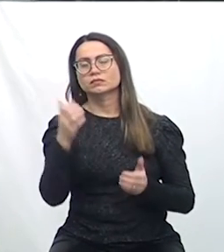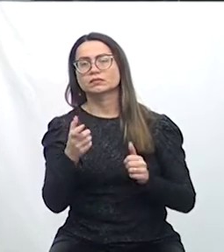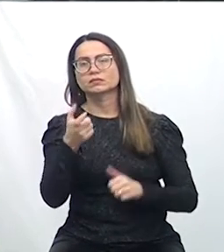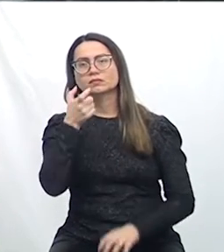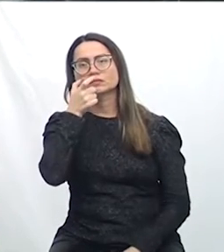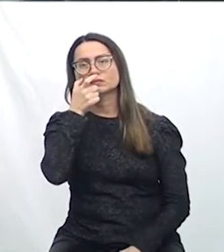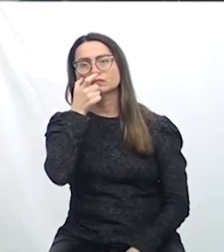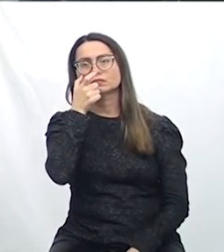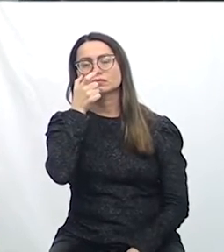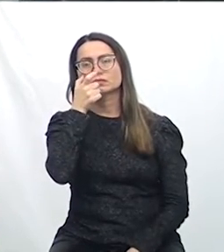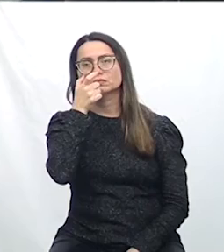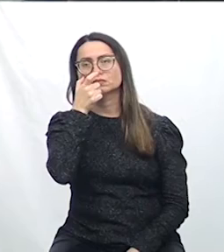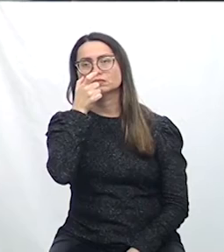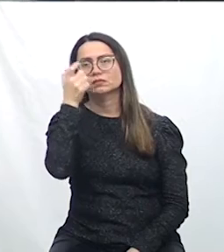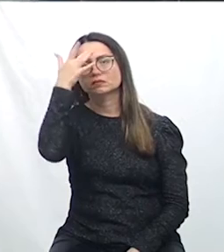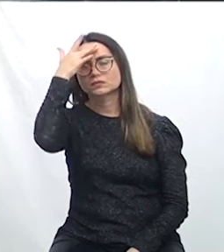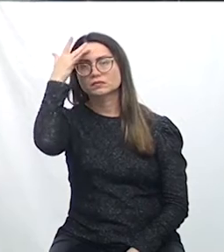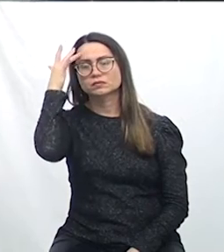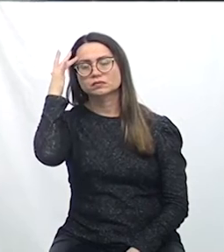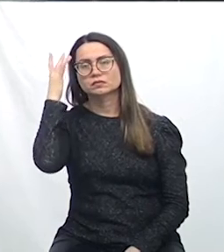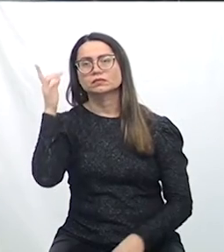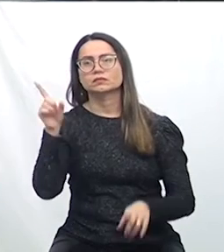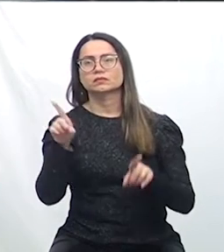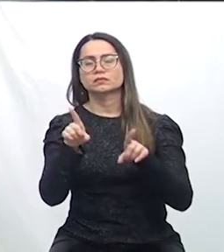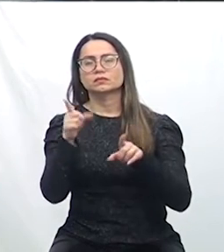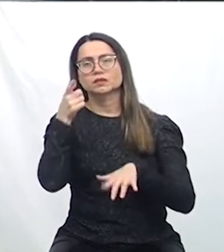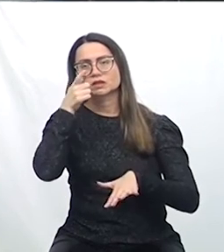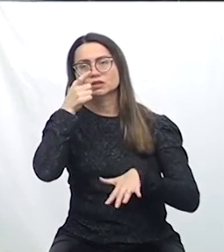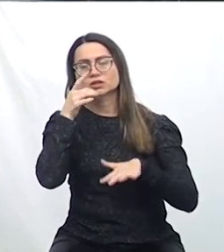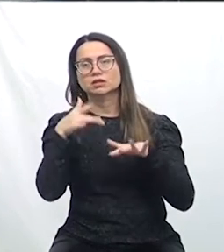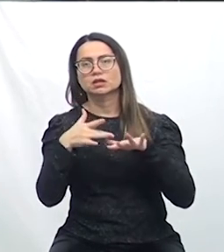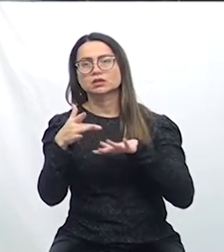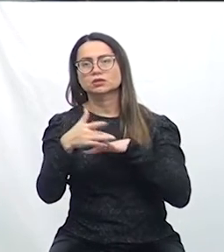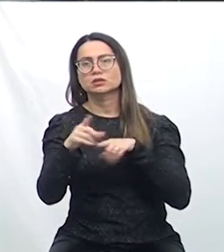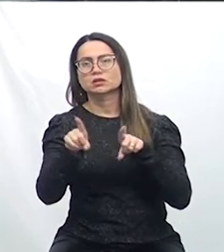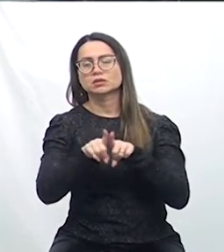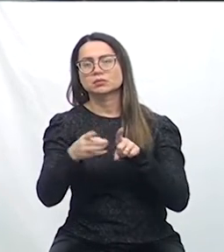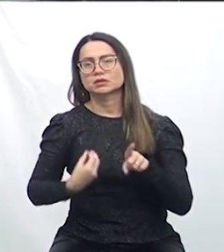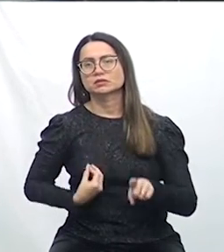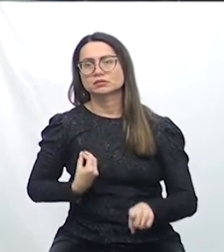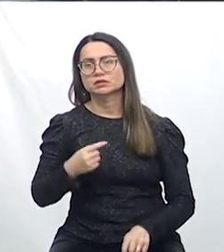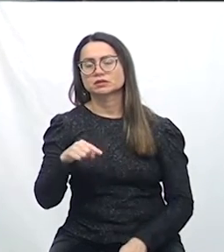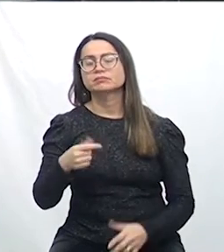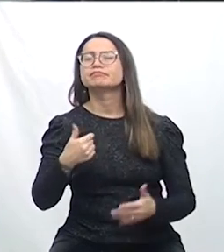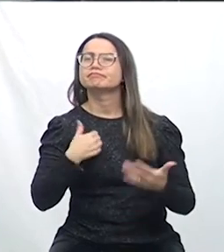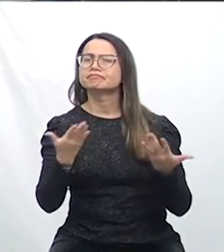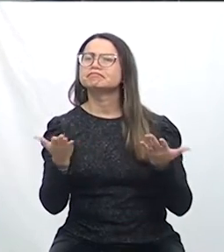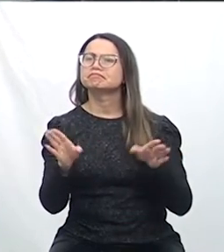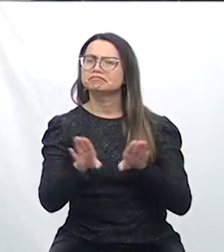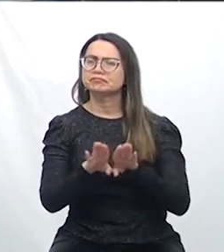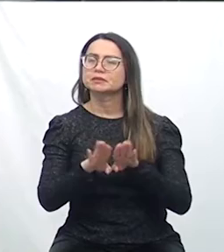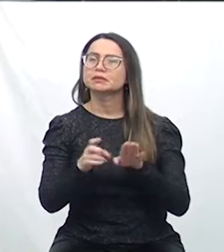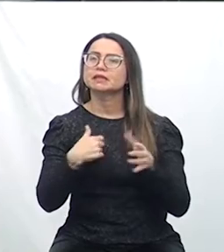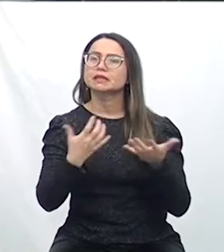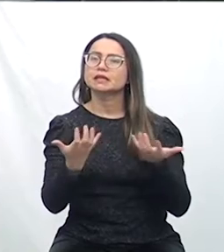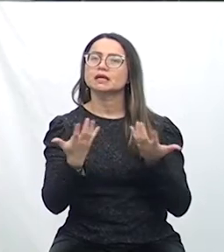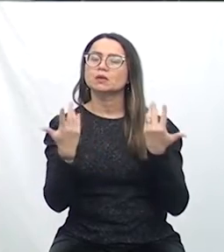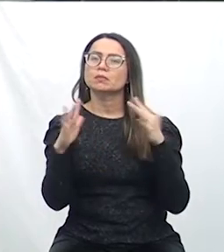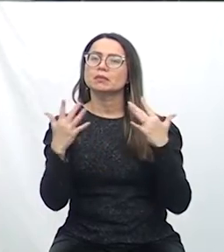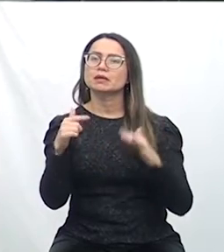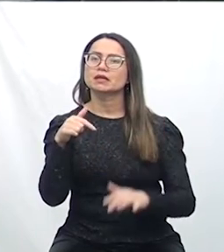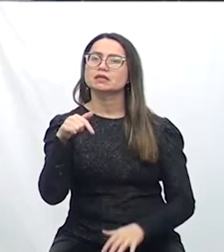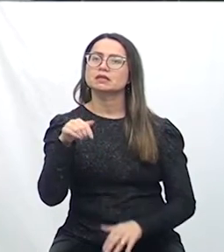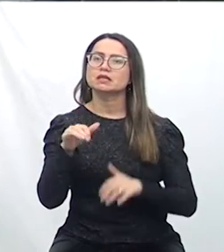estão nos acompanhando pelas redes sociais. Eu também venho aqui parabenizar o 7 de setembro, mas principalmente já